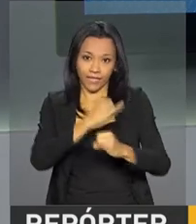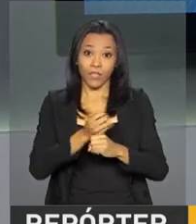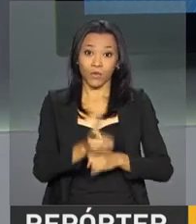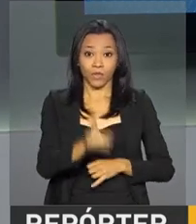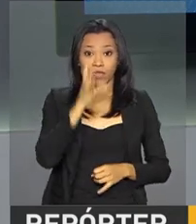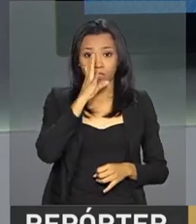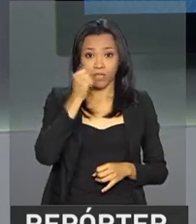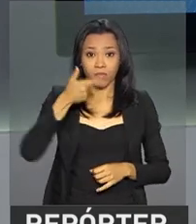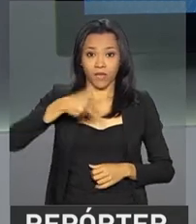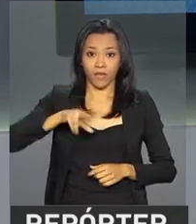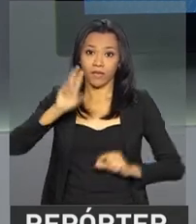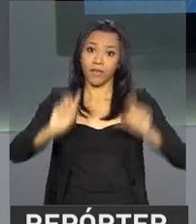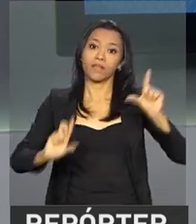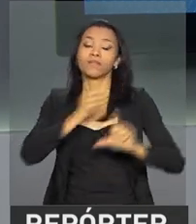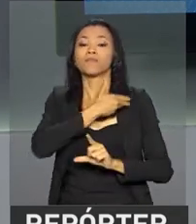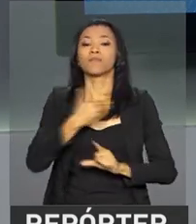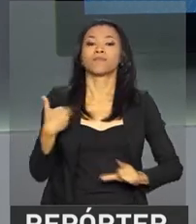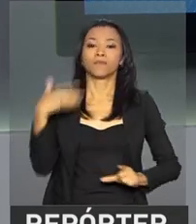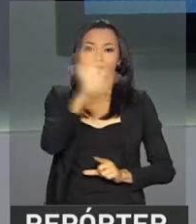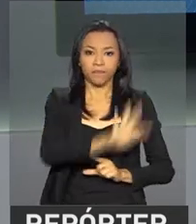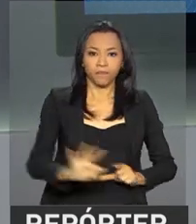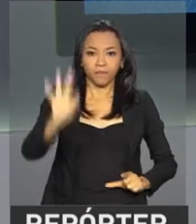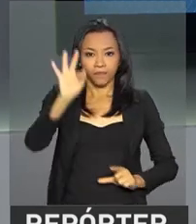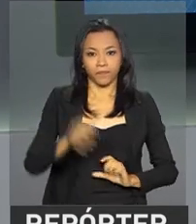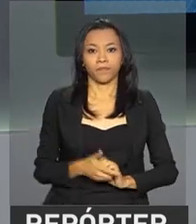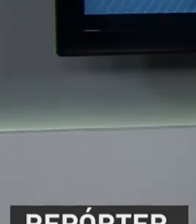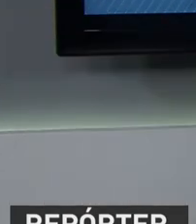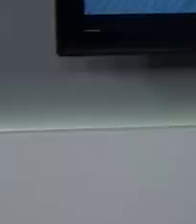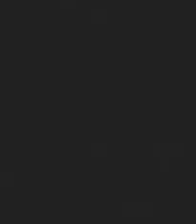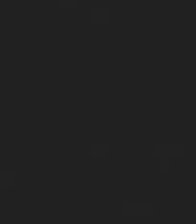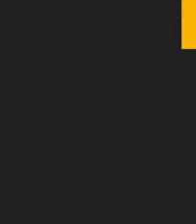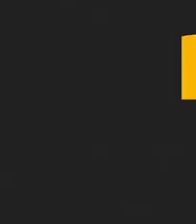continue com a gente na nbr a tv do governo federal